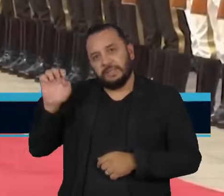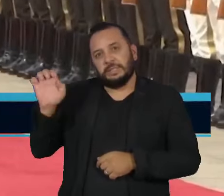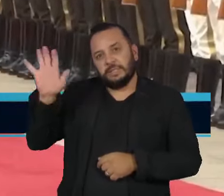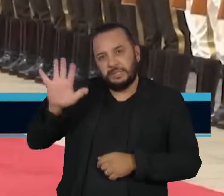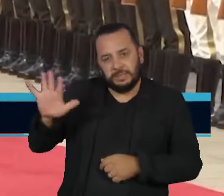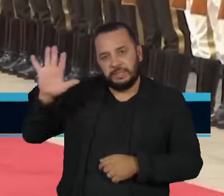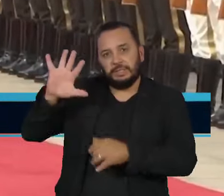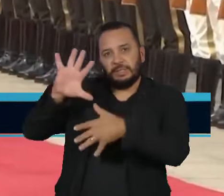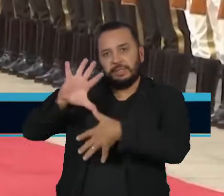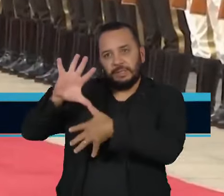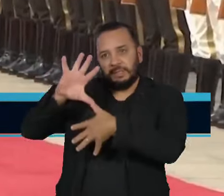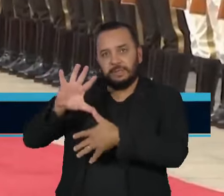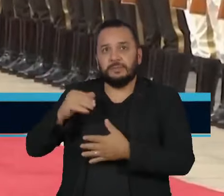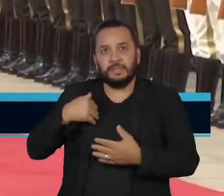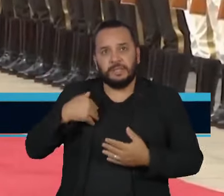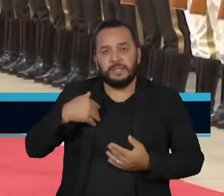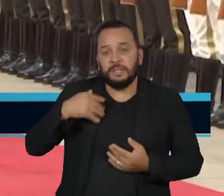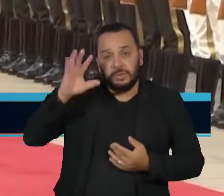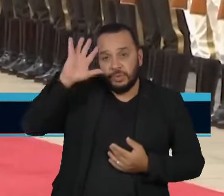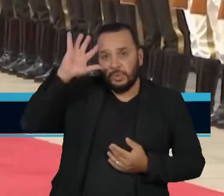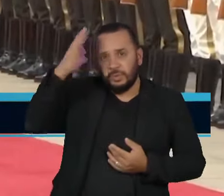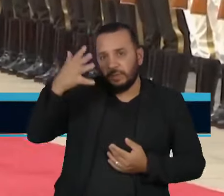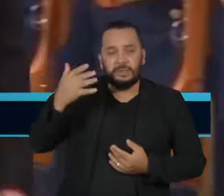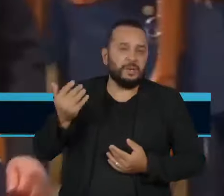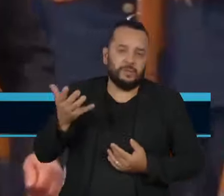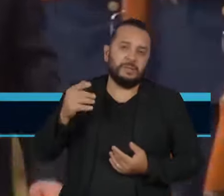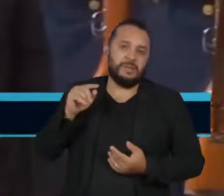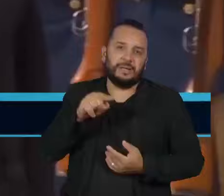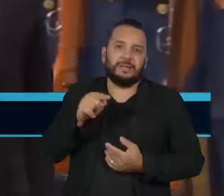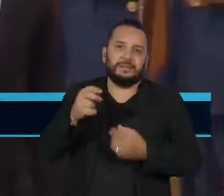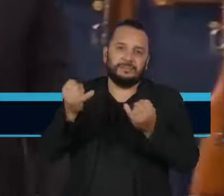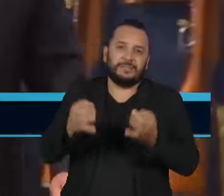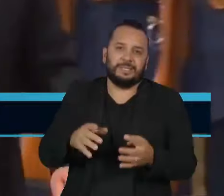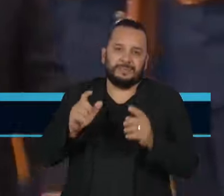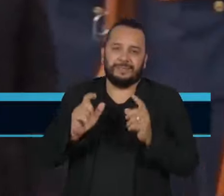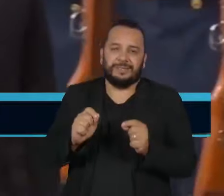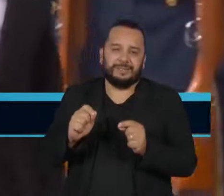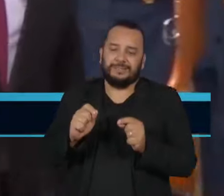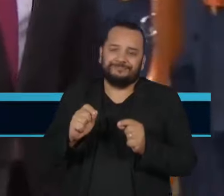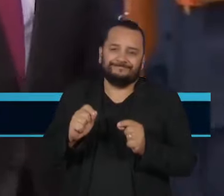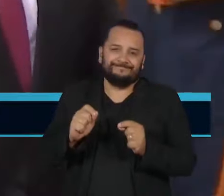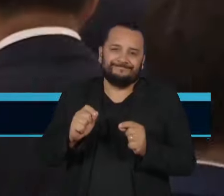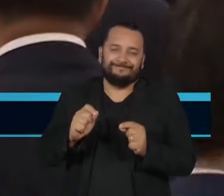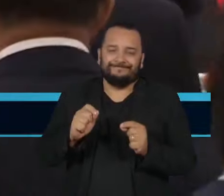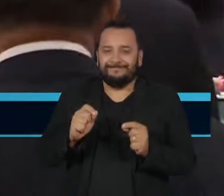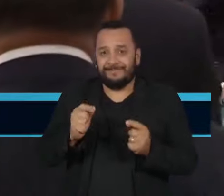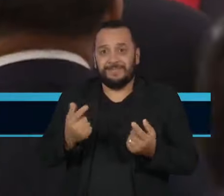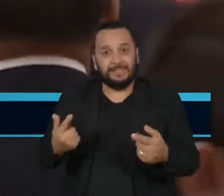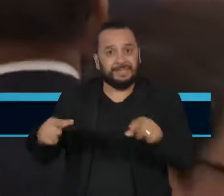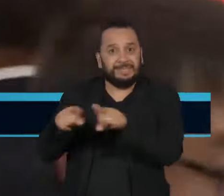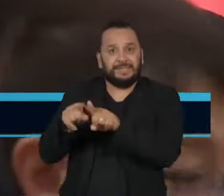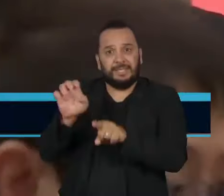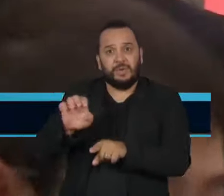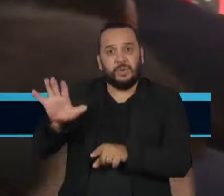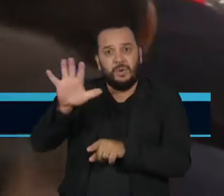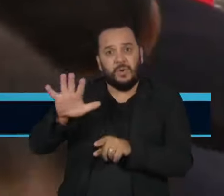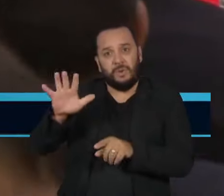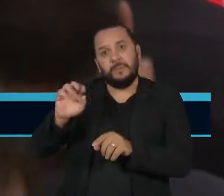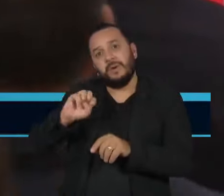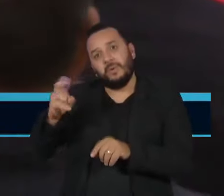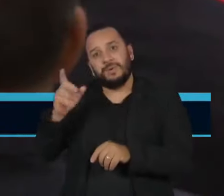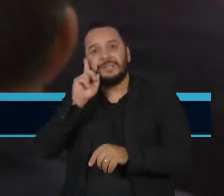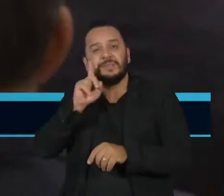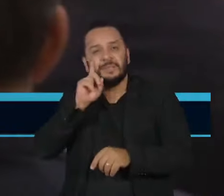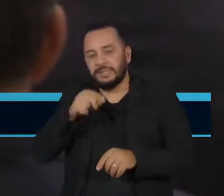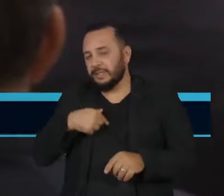para a guerra com a Ucrânia, ele avalia como improvável que o Kremlin restabeleça algum laço com a Europa ou com os Estados